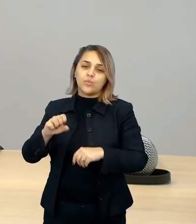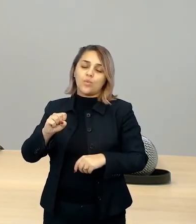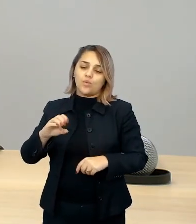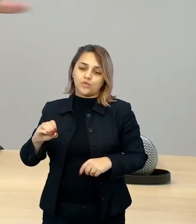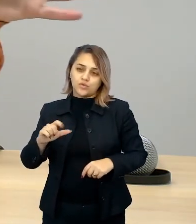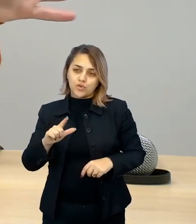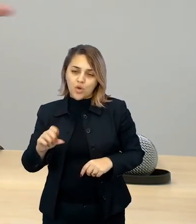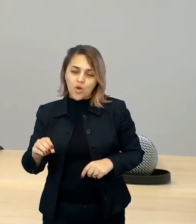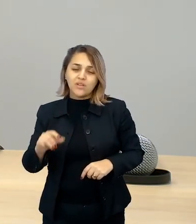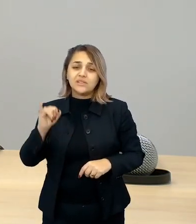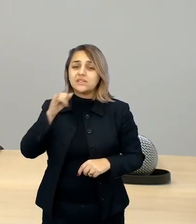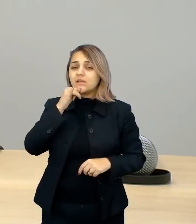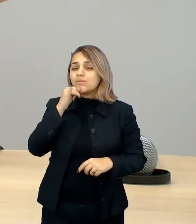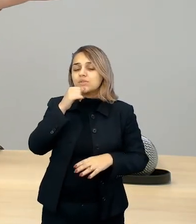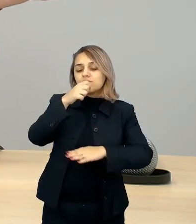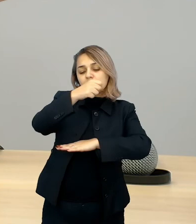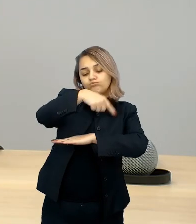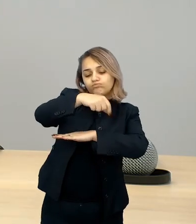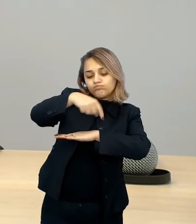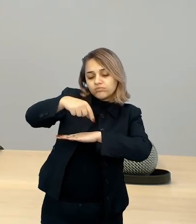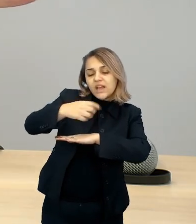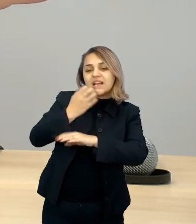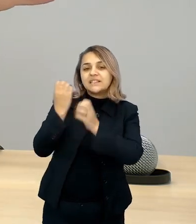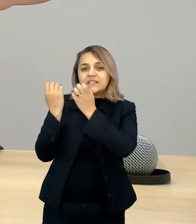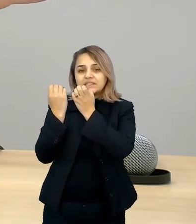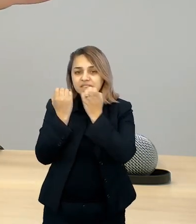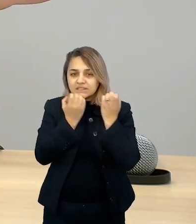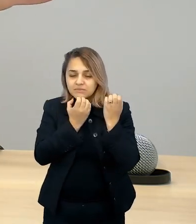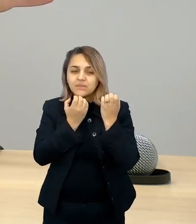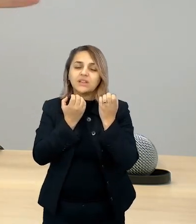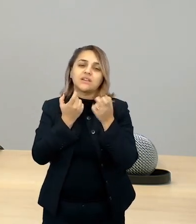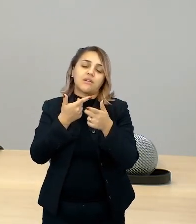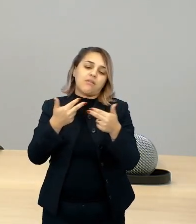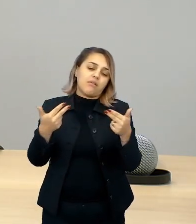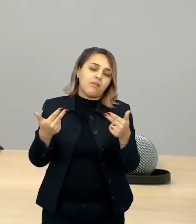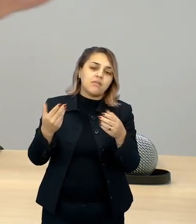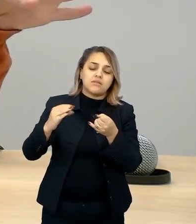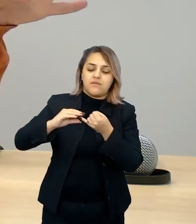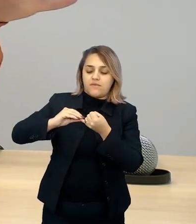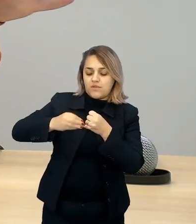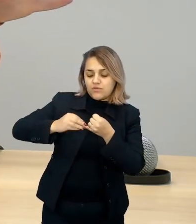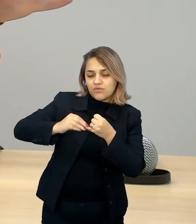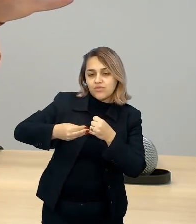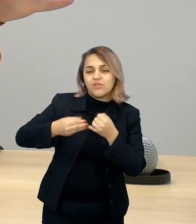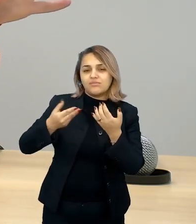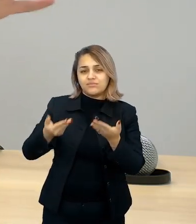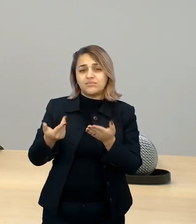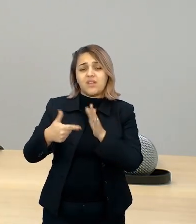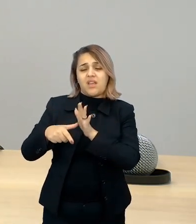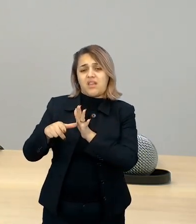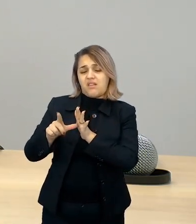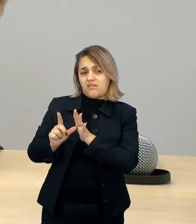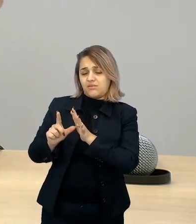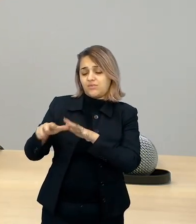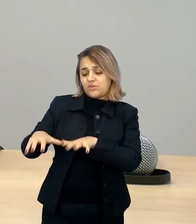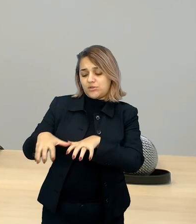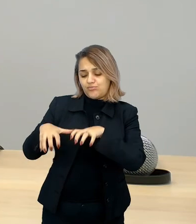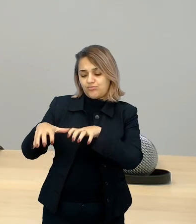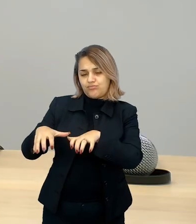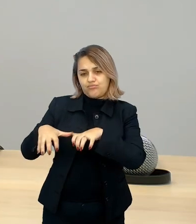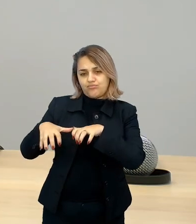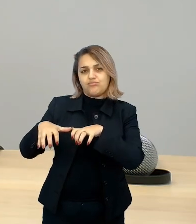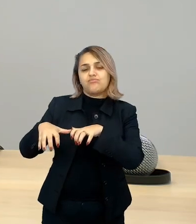coisa, plantei milho, tem um sítio que plantei milho, plantei feijão, quando você roçou,